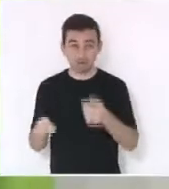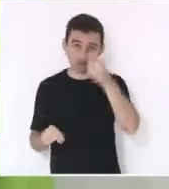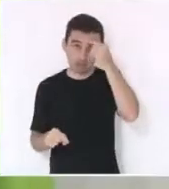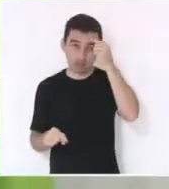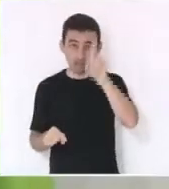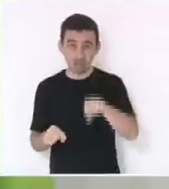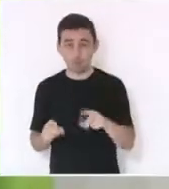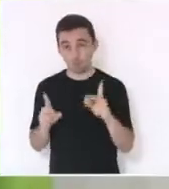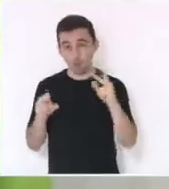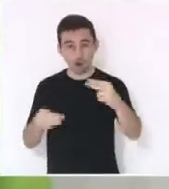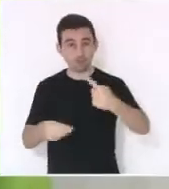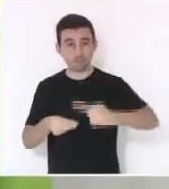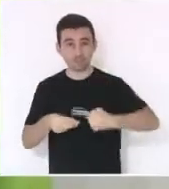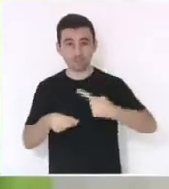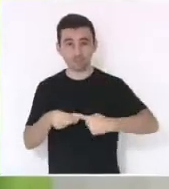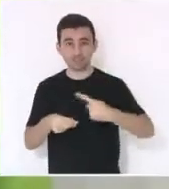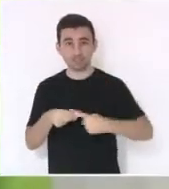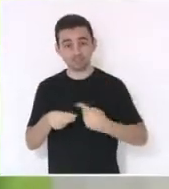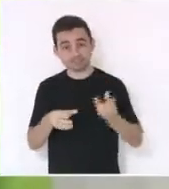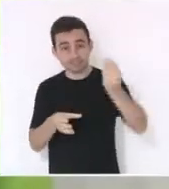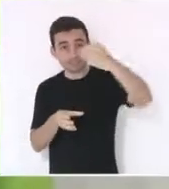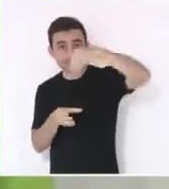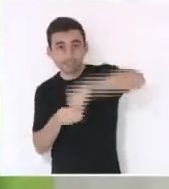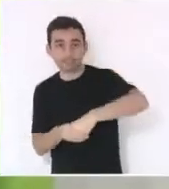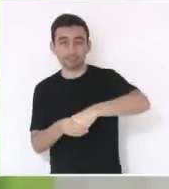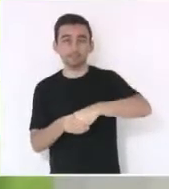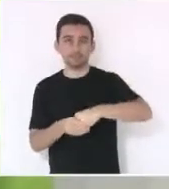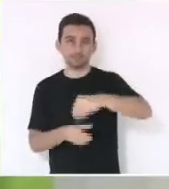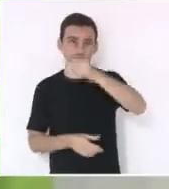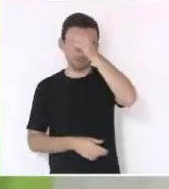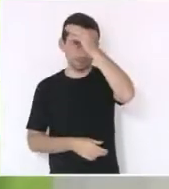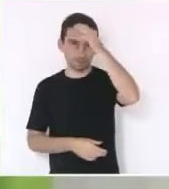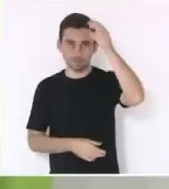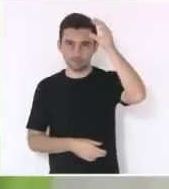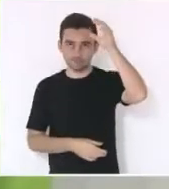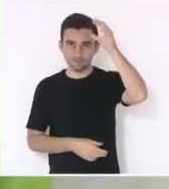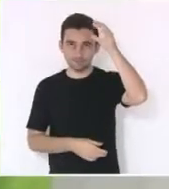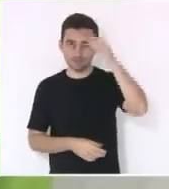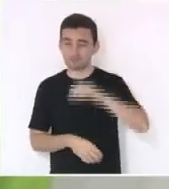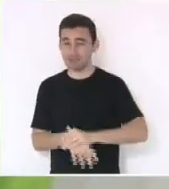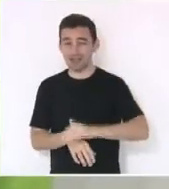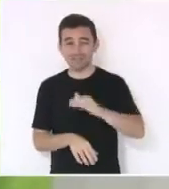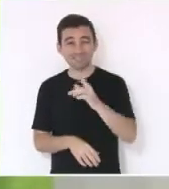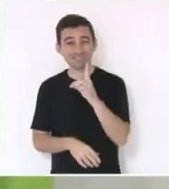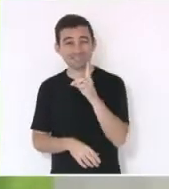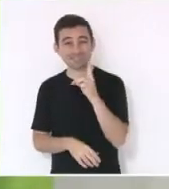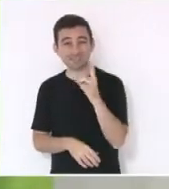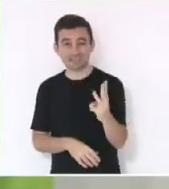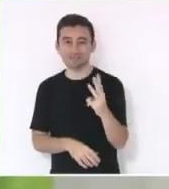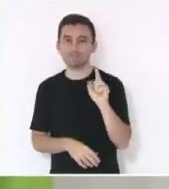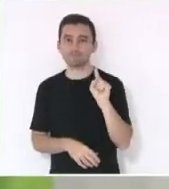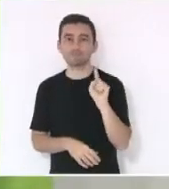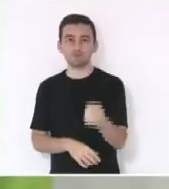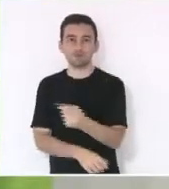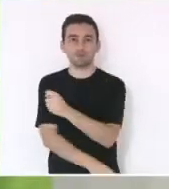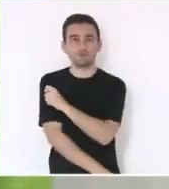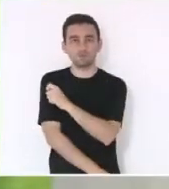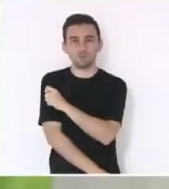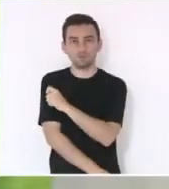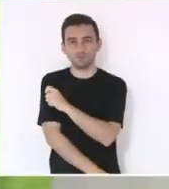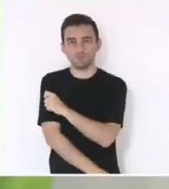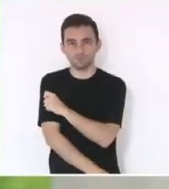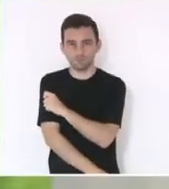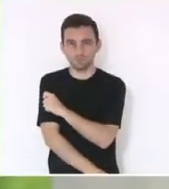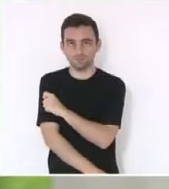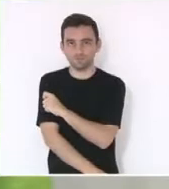cidade, dentro de Criciúma. São mais de 13 mil alunos, amigo Valduga,